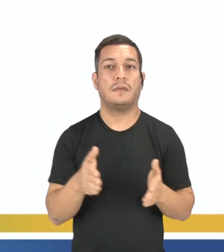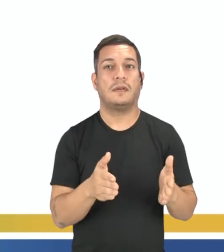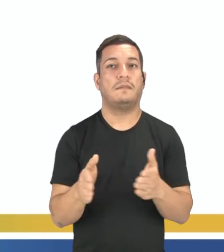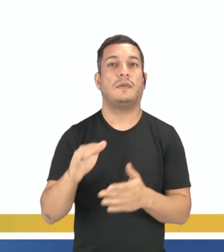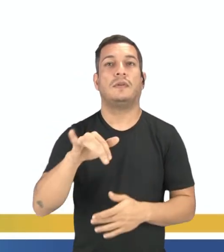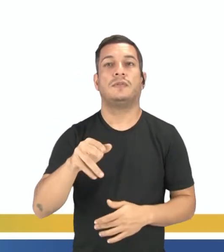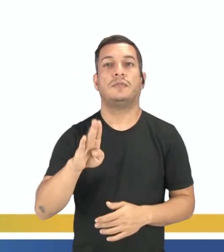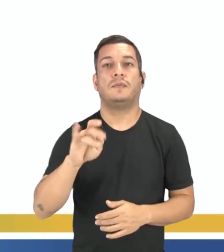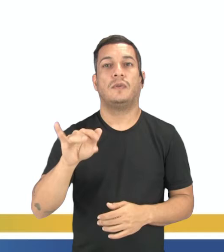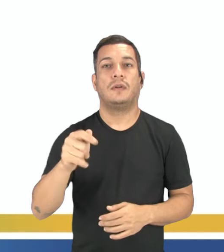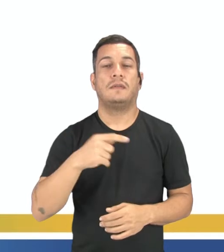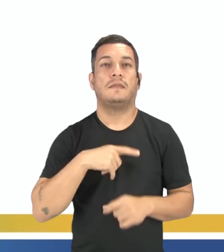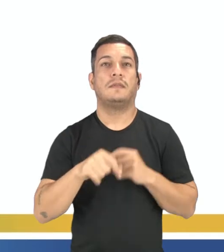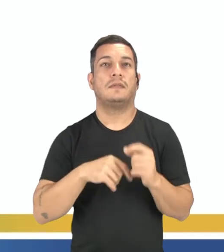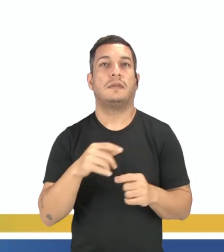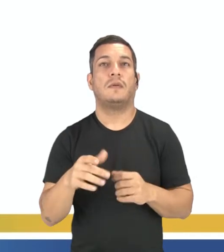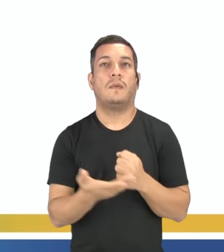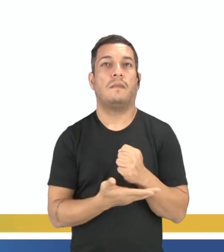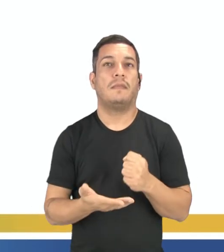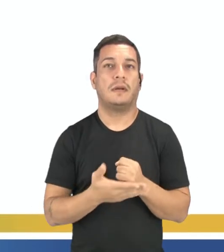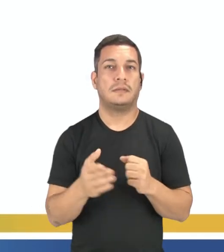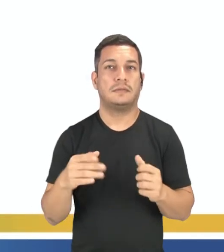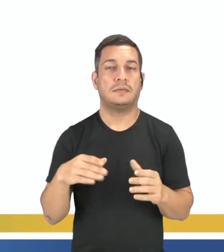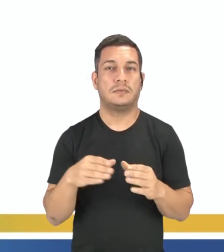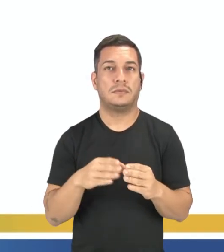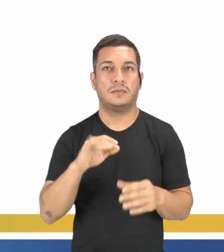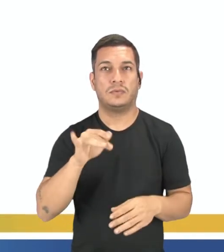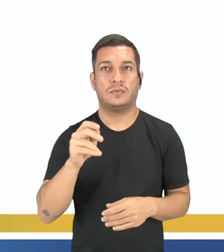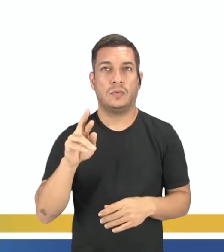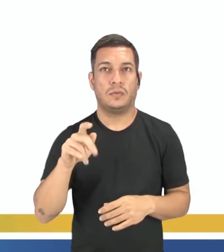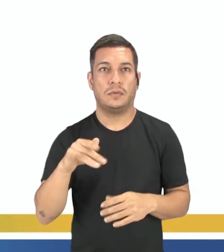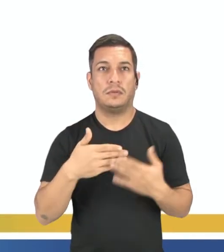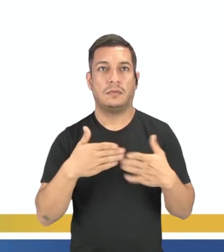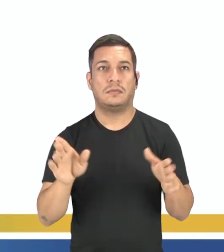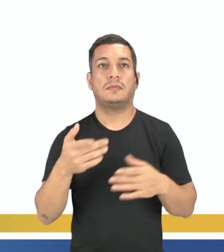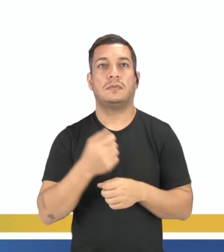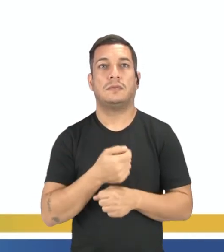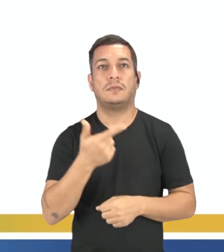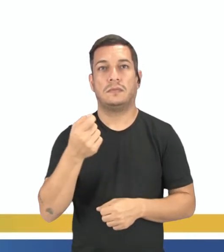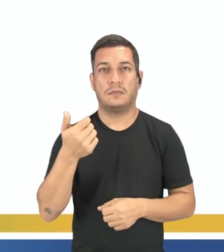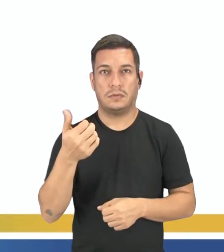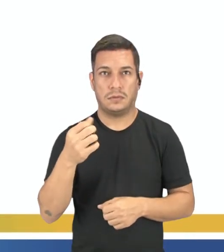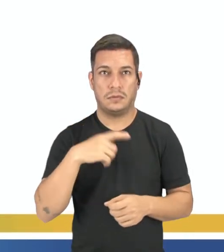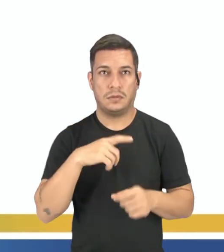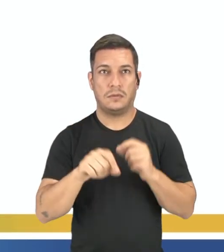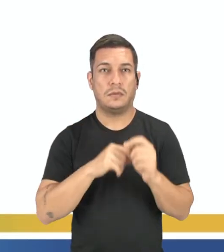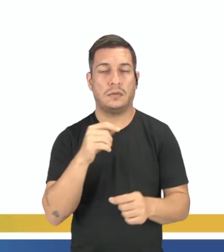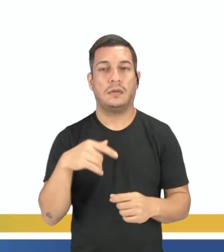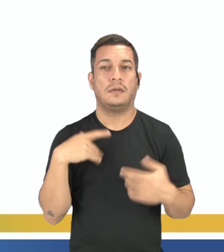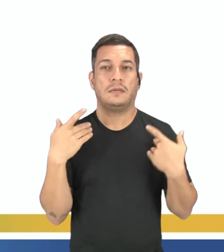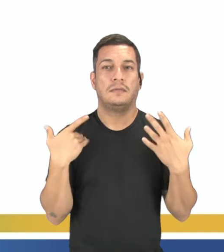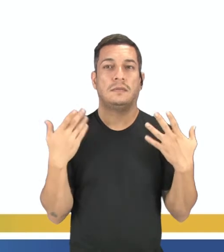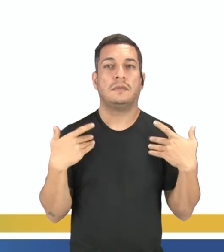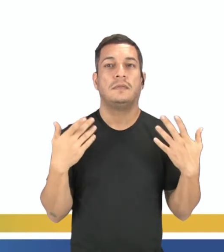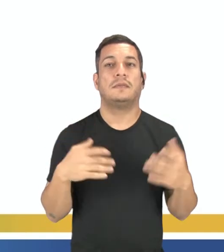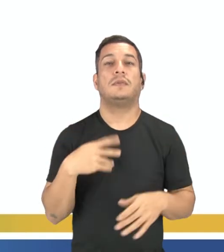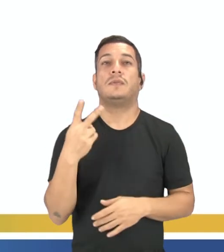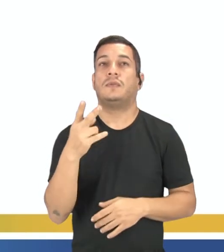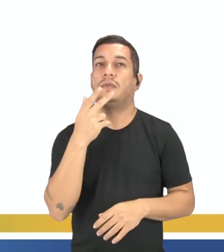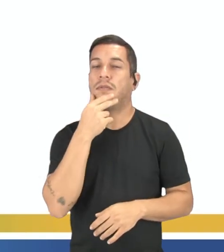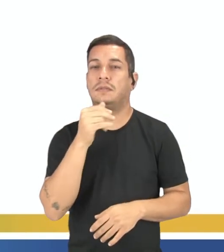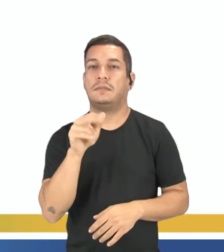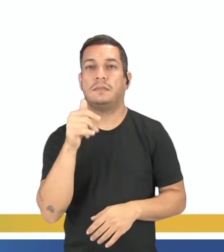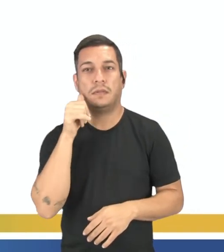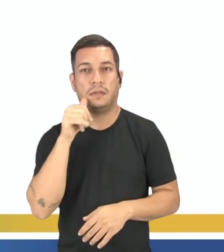da Jiboia e ele foi inspirado em uma tribo lá do Jordão. Esse jogo foi lançado em 2016 e ele trata da aventura de dois